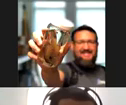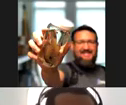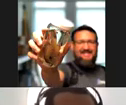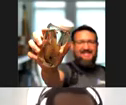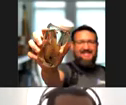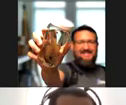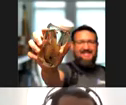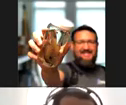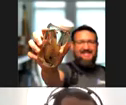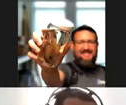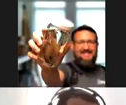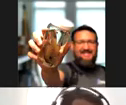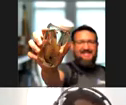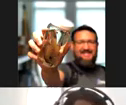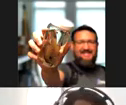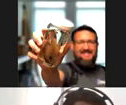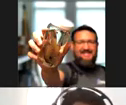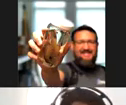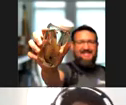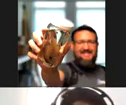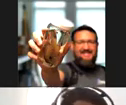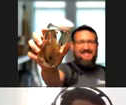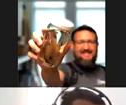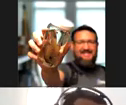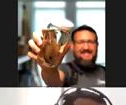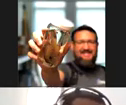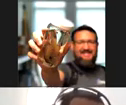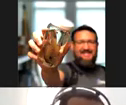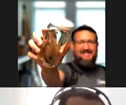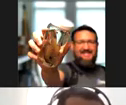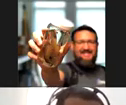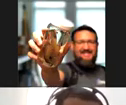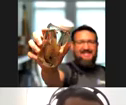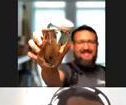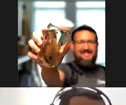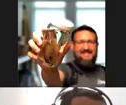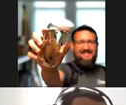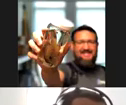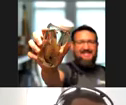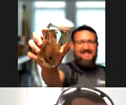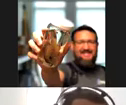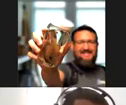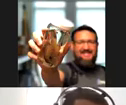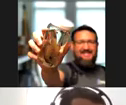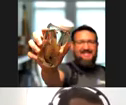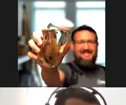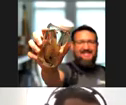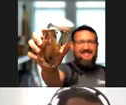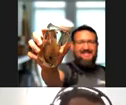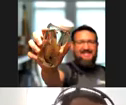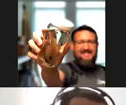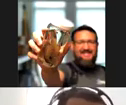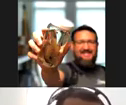dano hidrelétricas, né? Aí foi lá que eu, no final da minha graduação, comecei a mexer com esses modelos de nicho. Vim para o